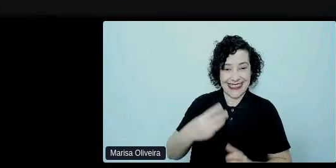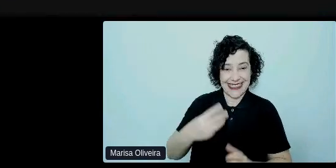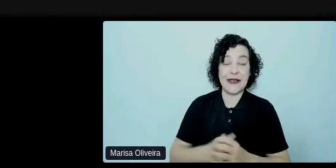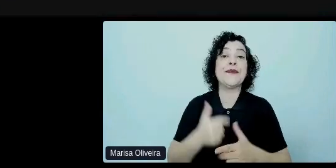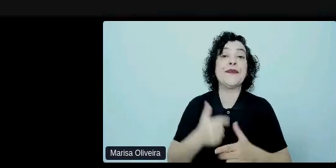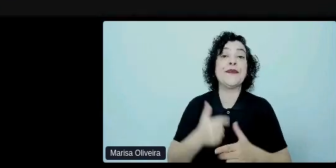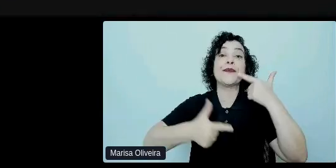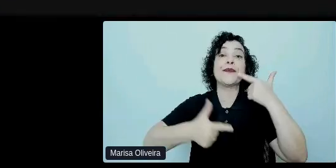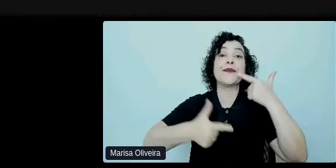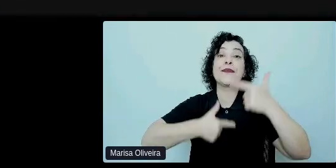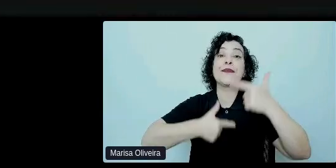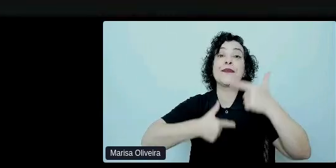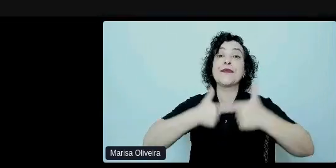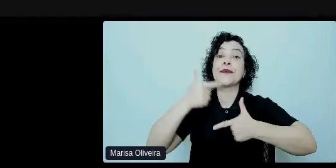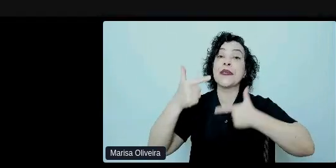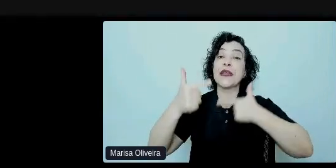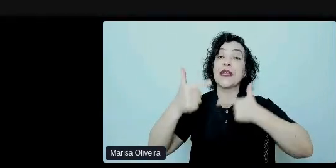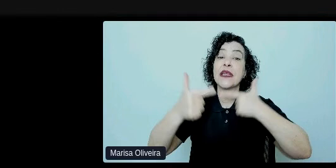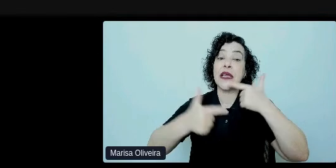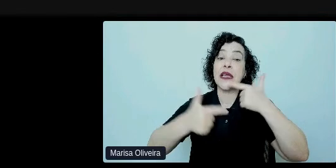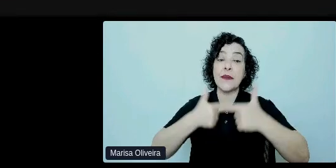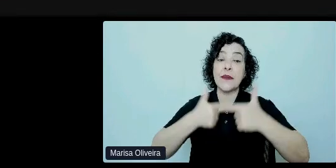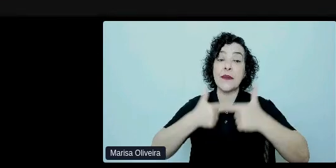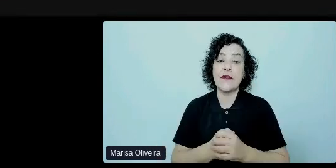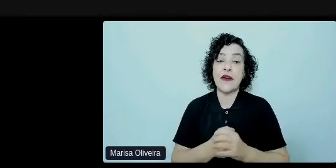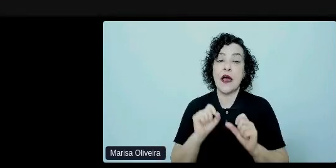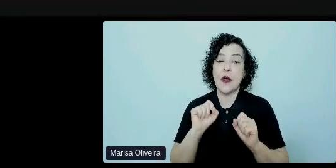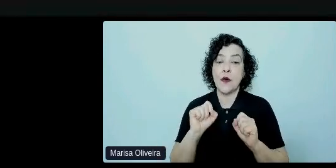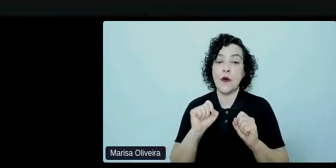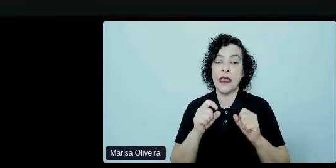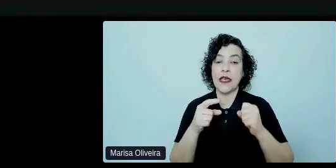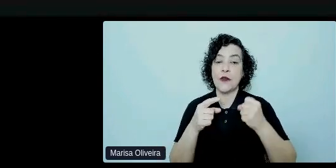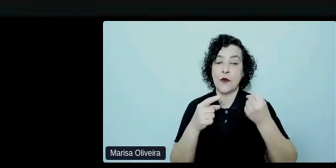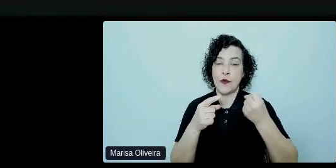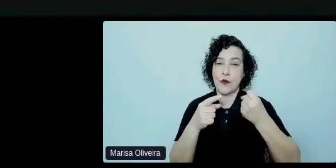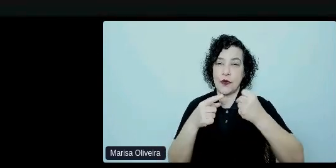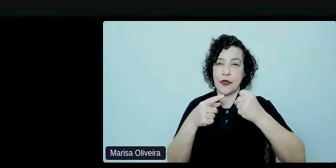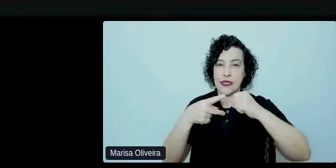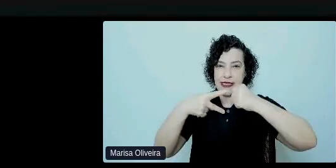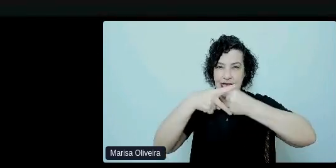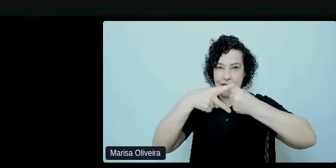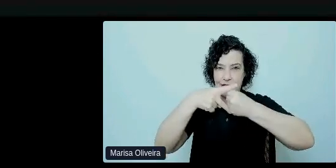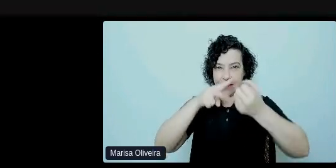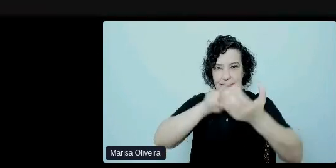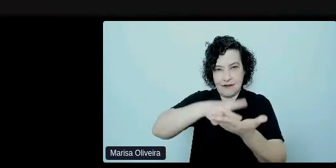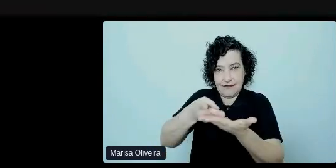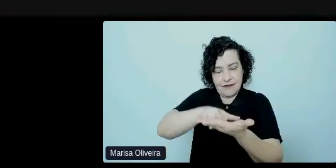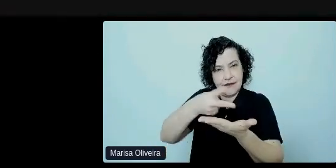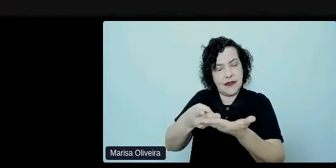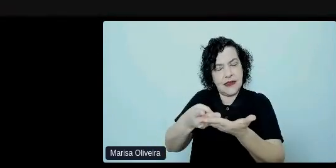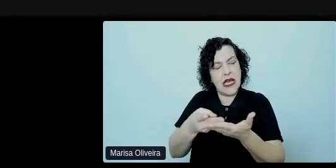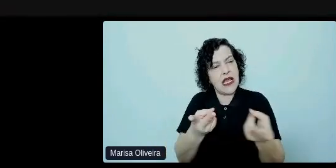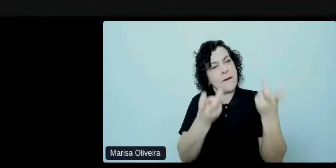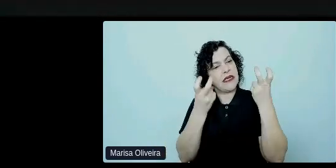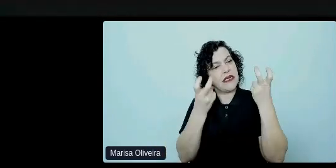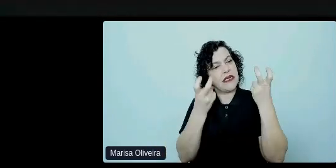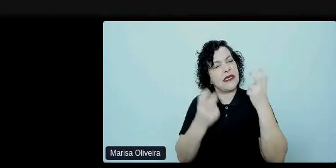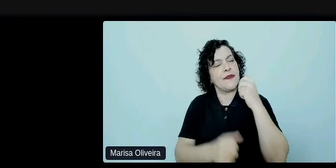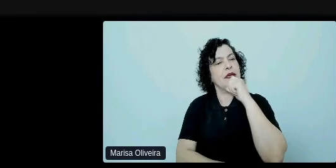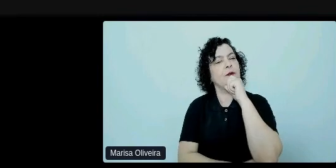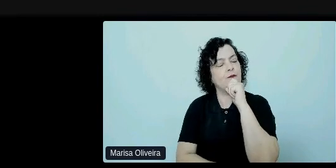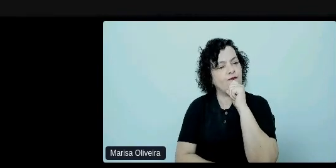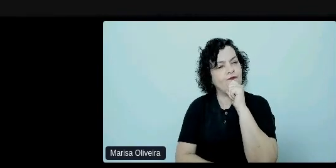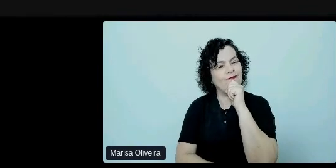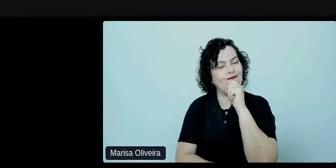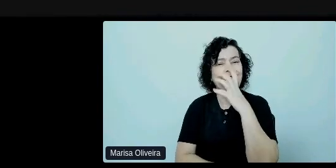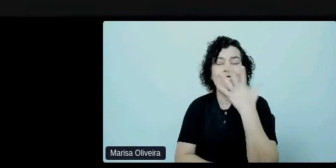no Skype Translator e aí ele percebeu que o Skype Translator não você poderia